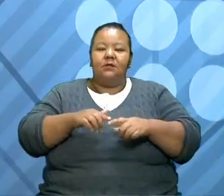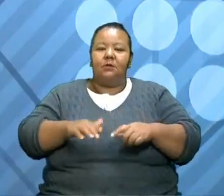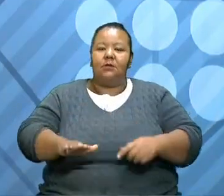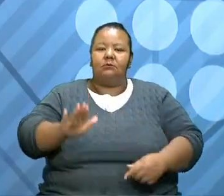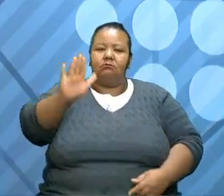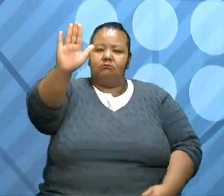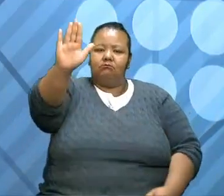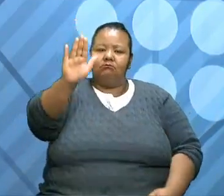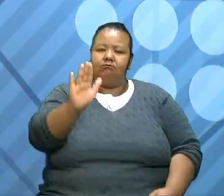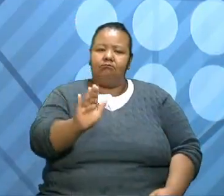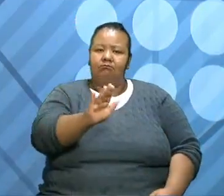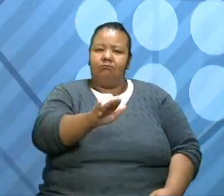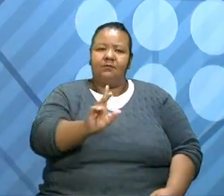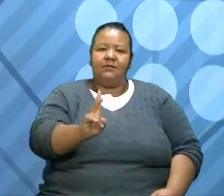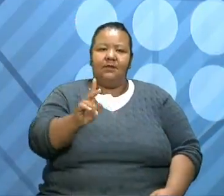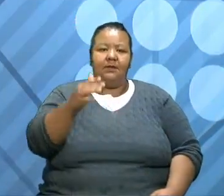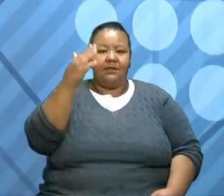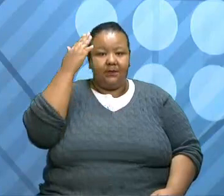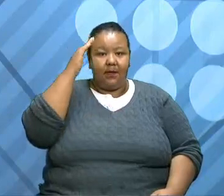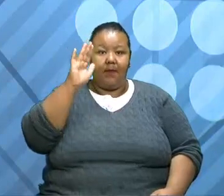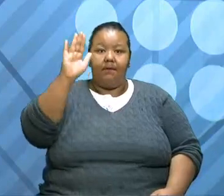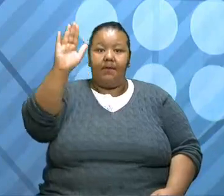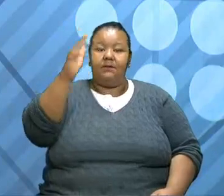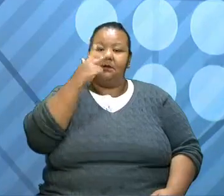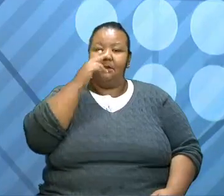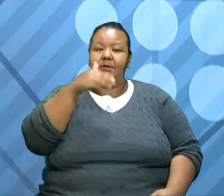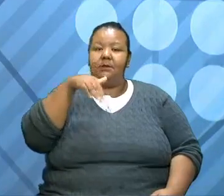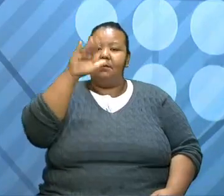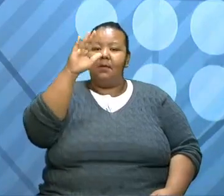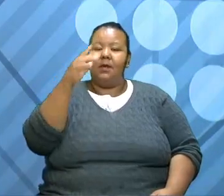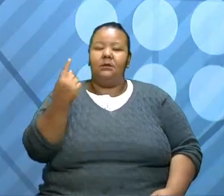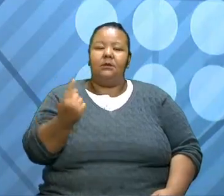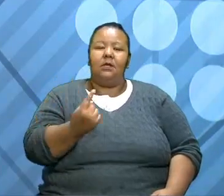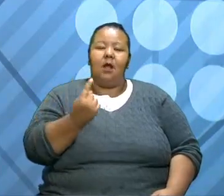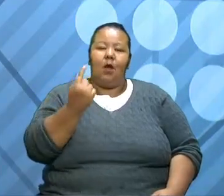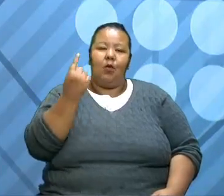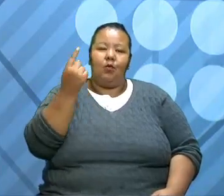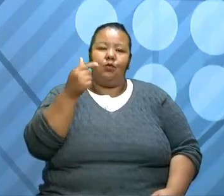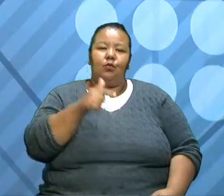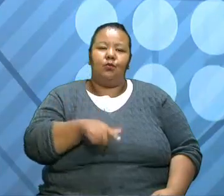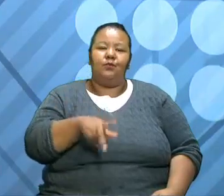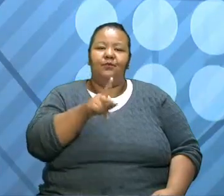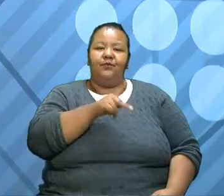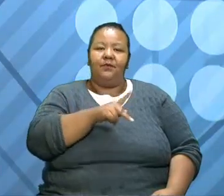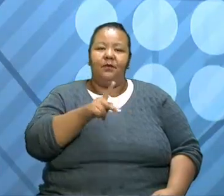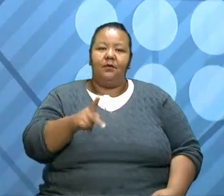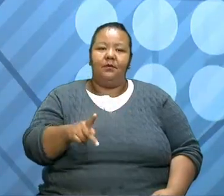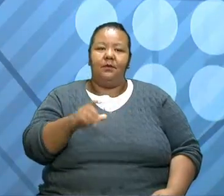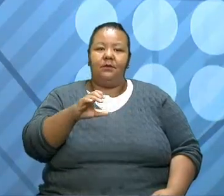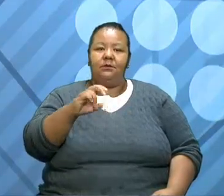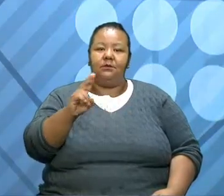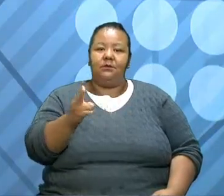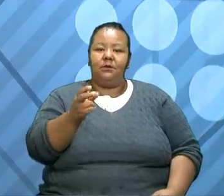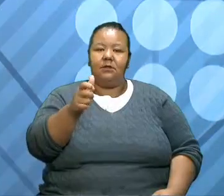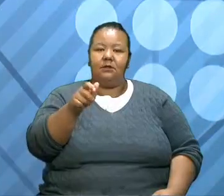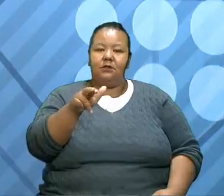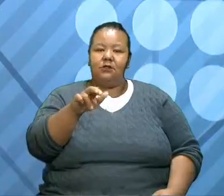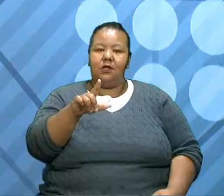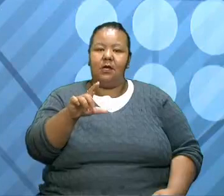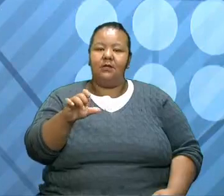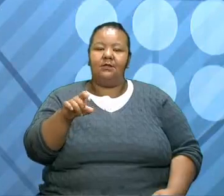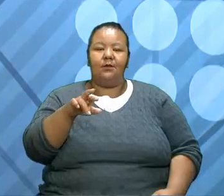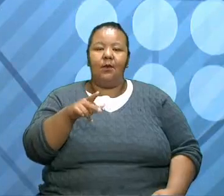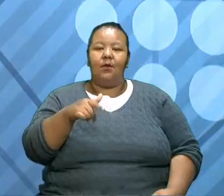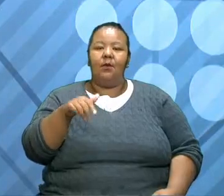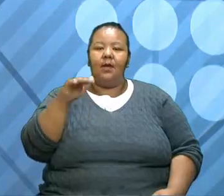altos, para cima, acima da cabeça, para parecer que ele era mais alto. O príncipe Charles, ele faz a mesma coisa, ele é um pouco mais